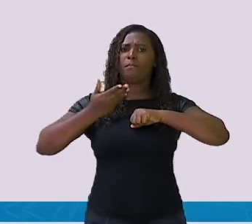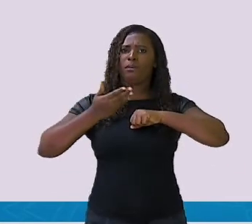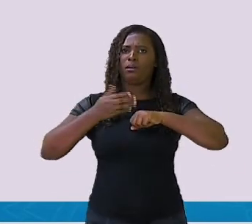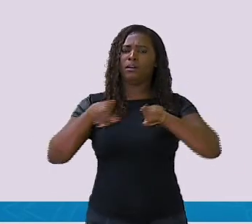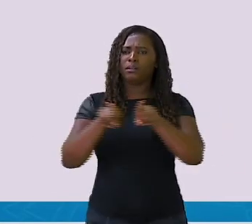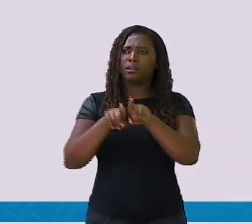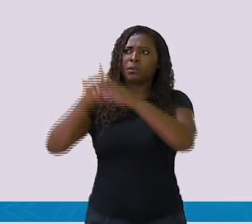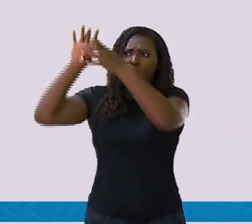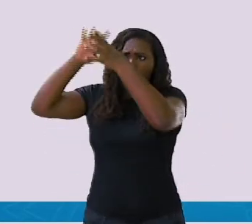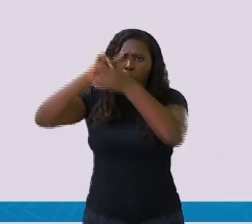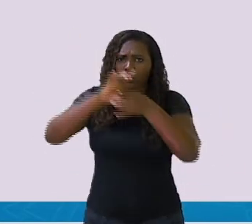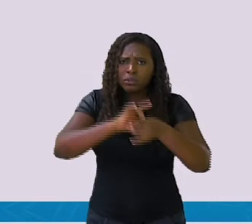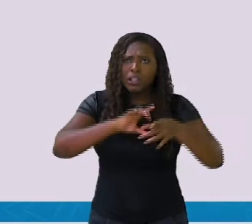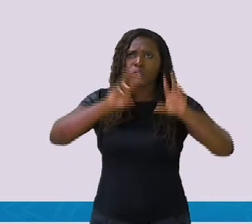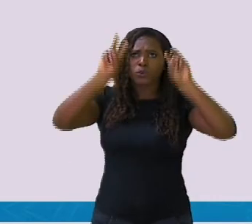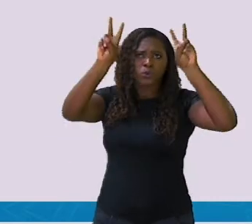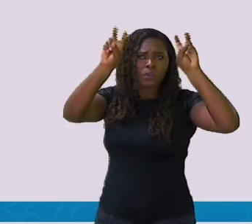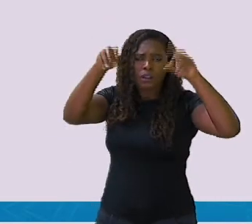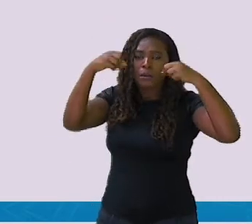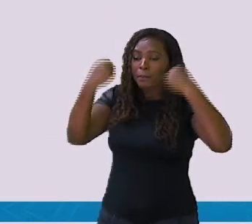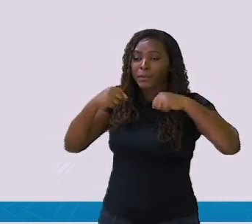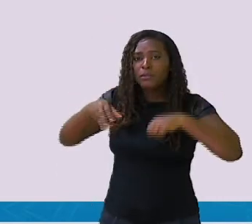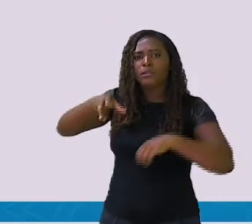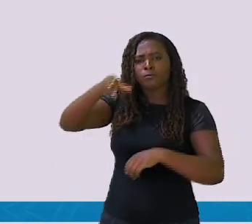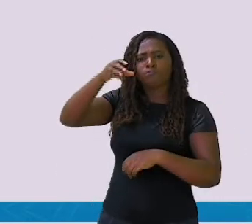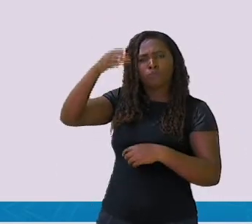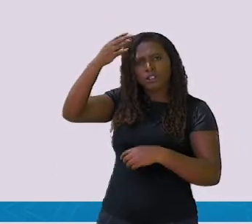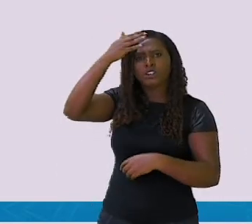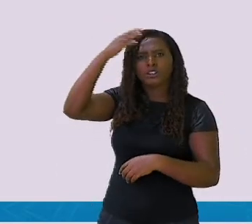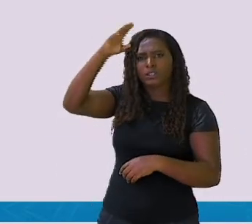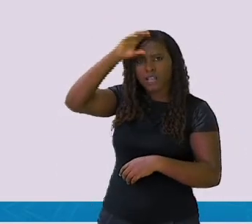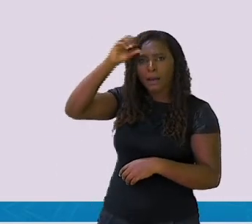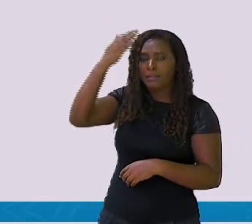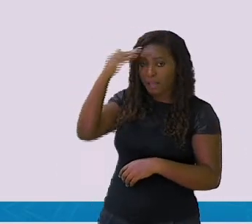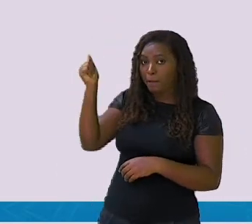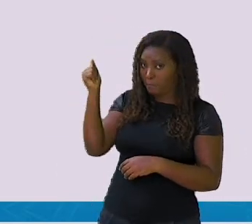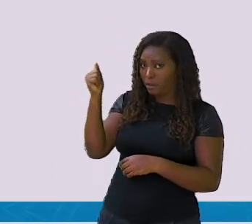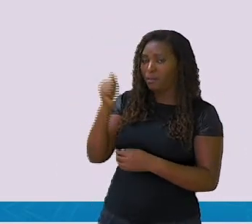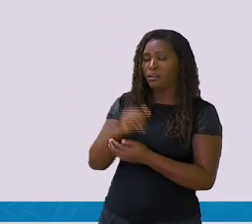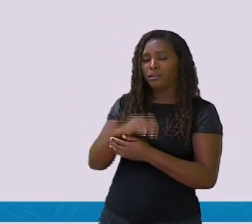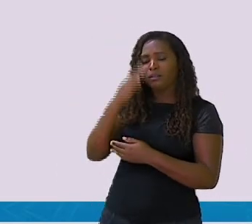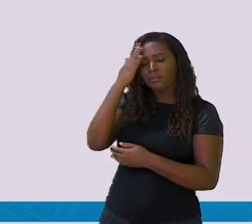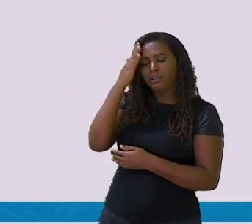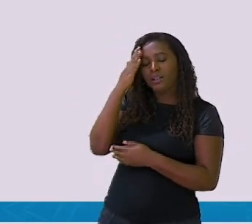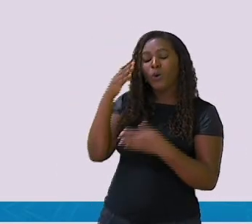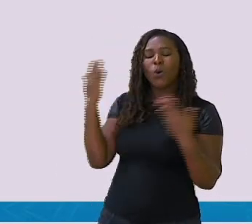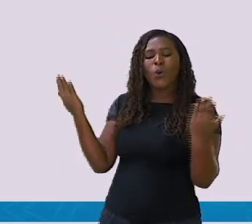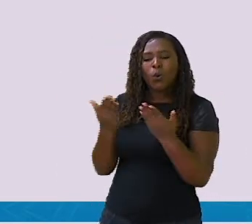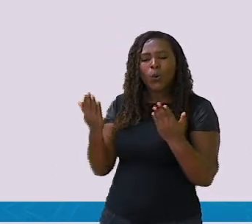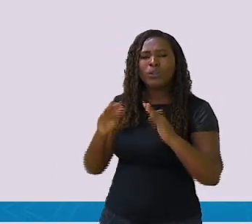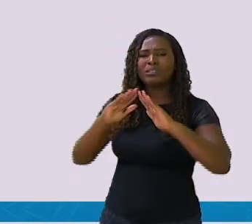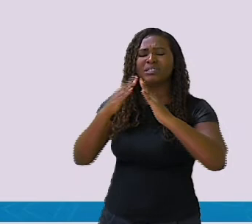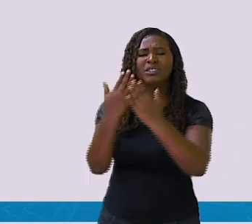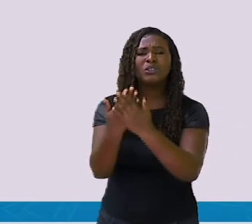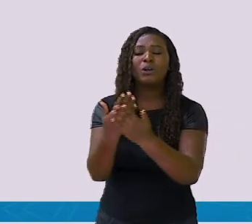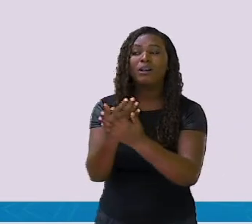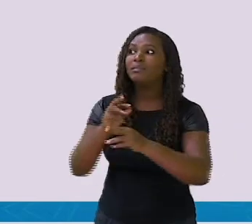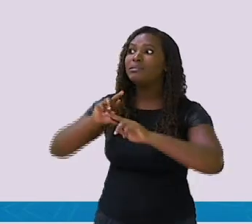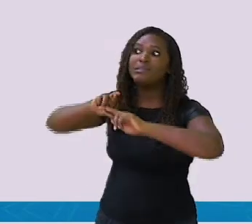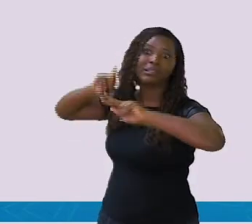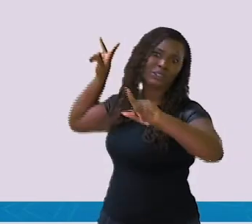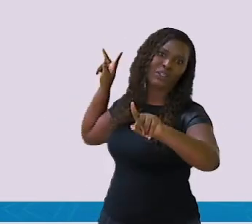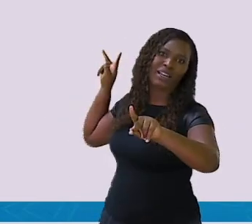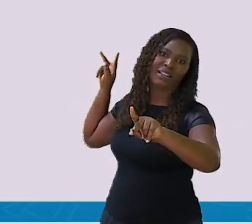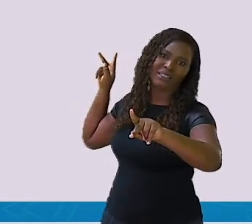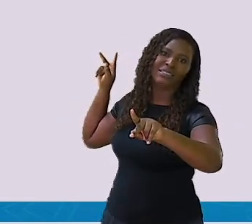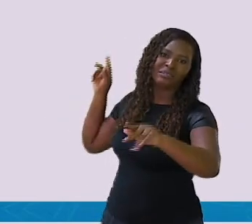sobre. E a tecnologia veio trazendo isso. Então, hoje, a gente tem uma escola muito diferente do que a gente tinha antigamente. E